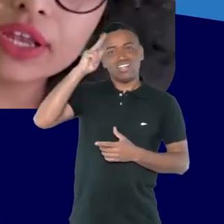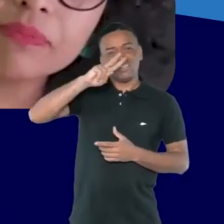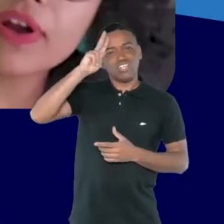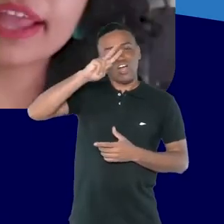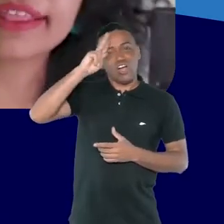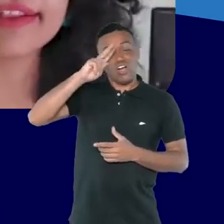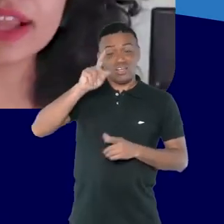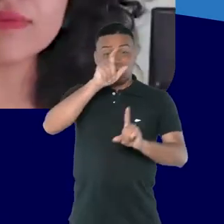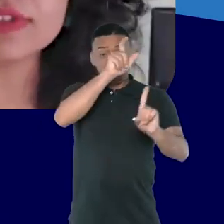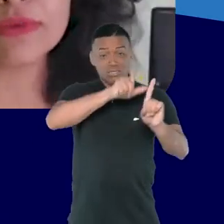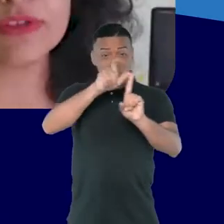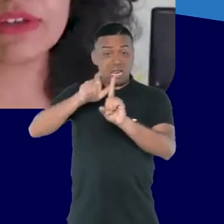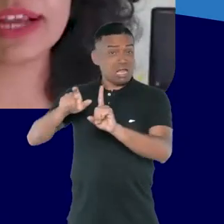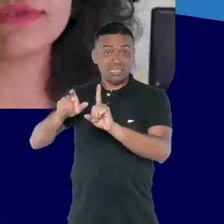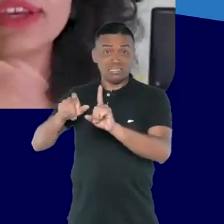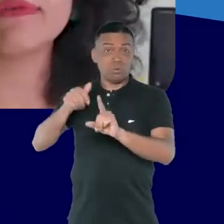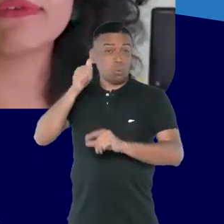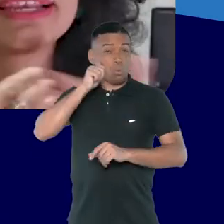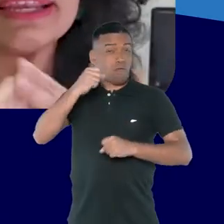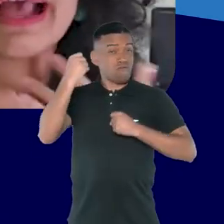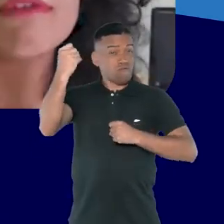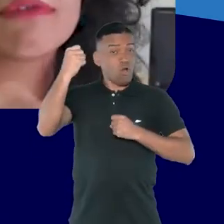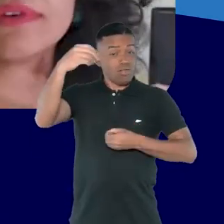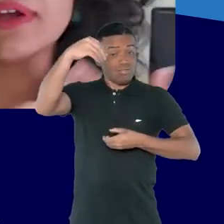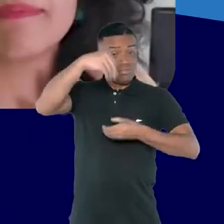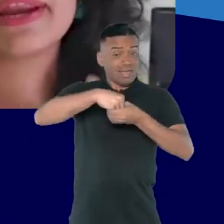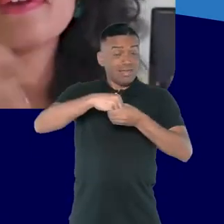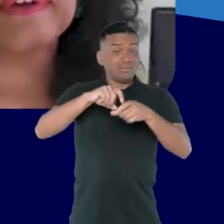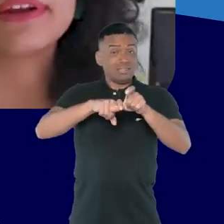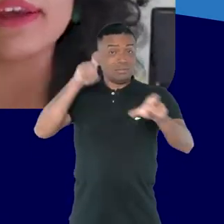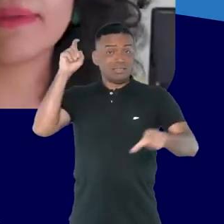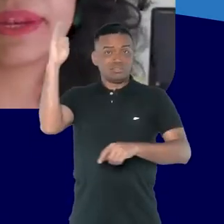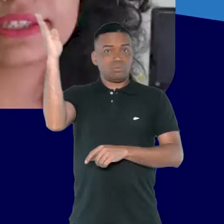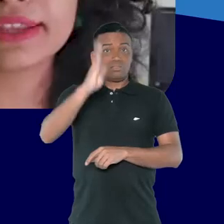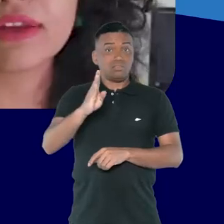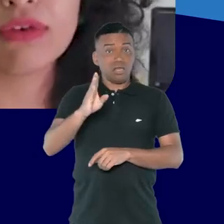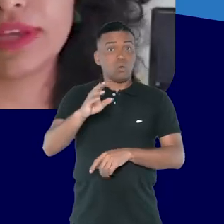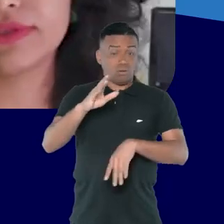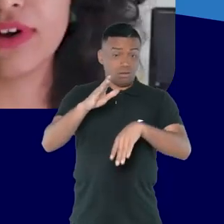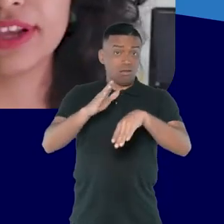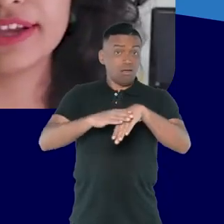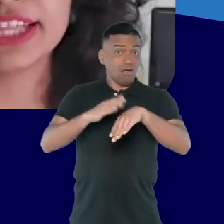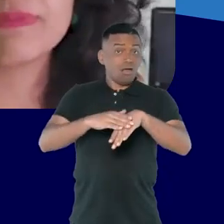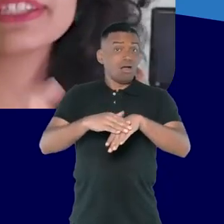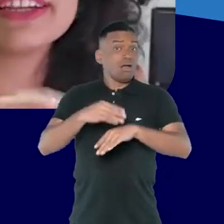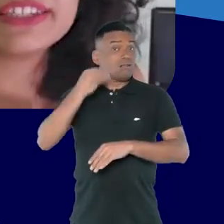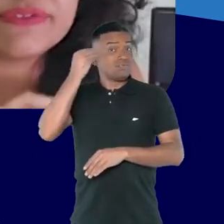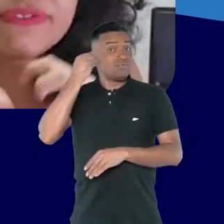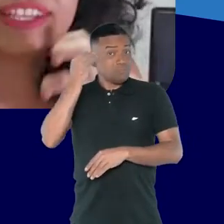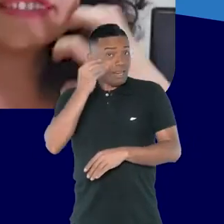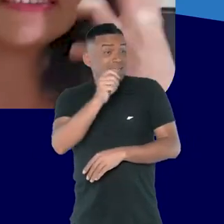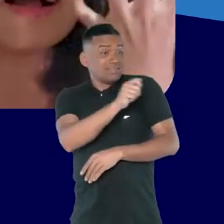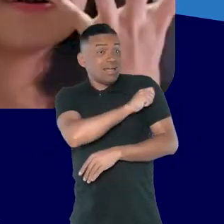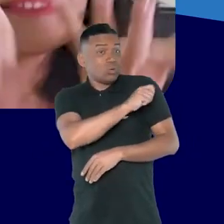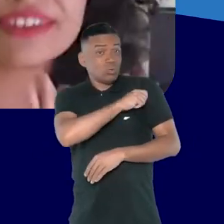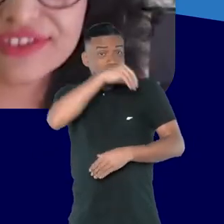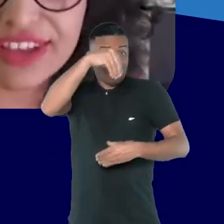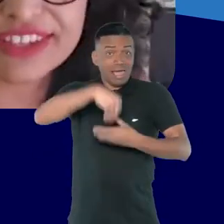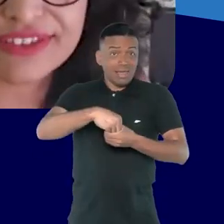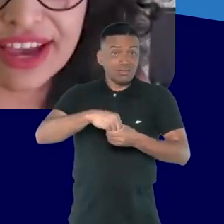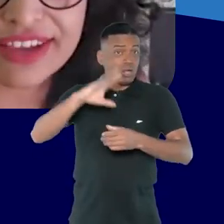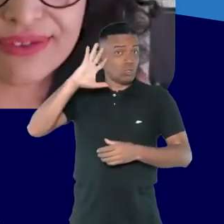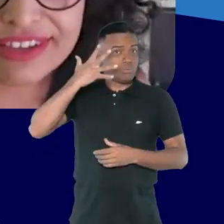a história. Porque até então, os personagens do livro nem ligavam para a heroína da independência que dá nome à escola. Depois que eles